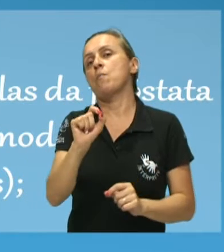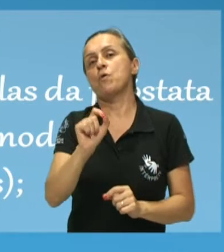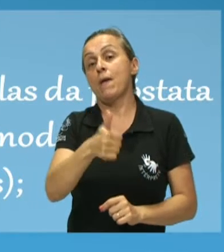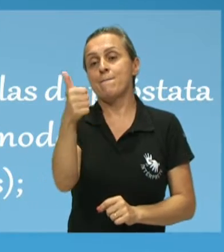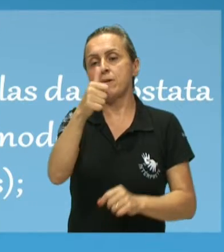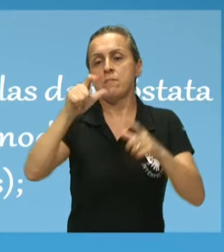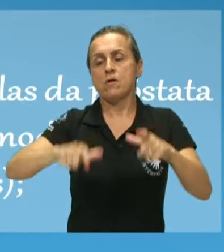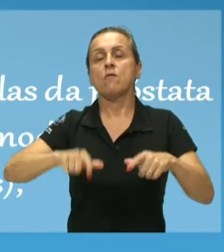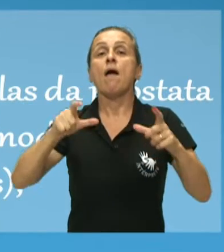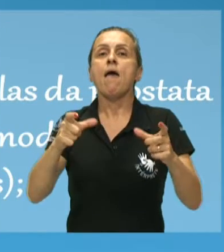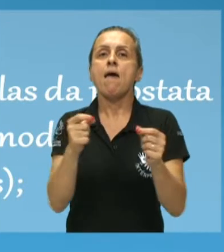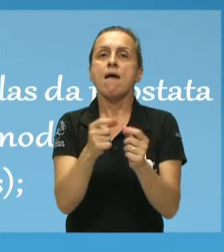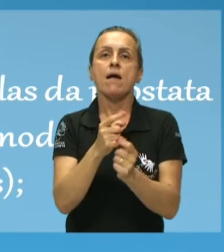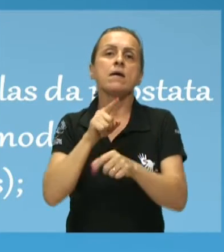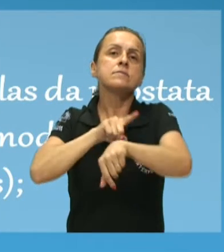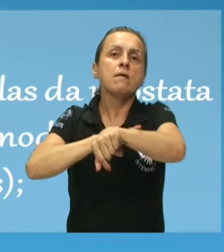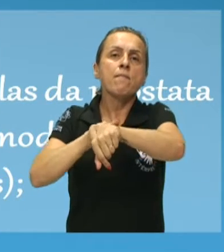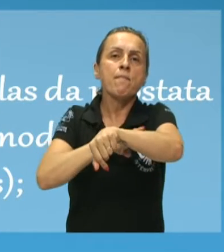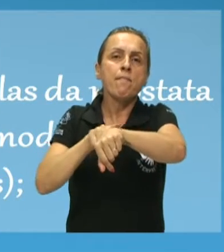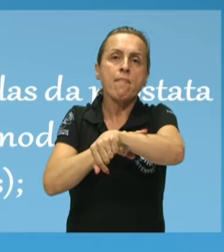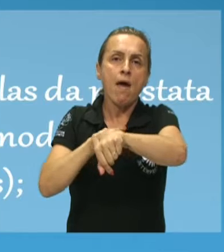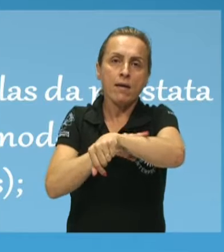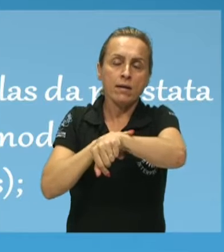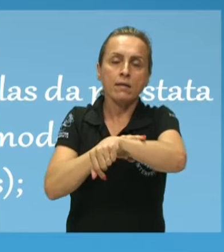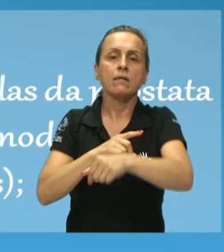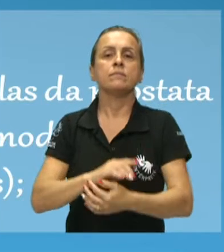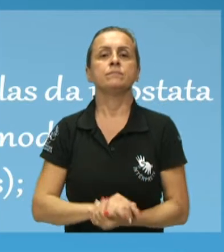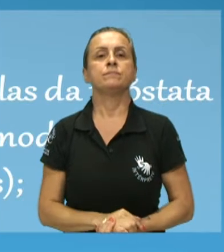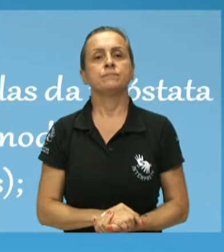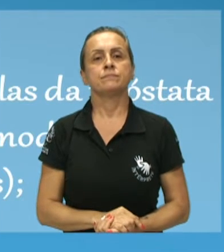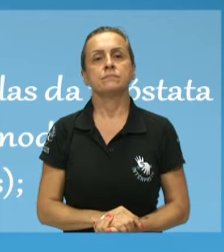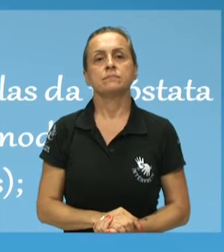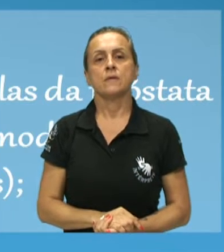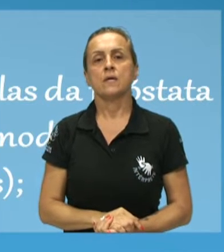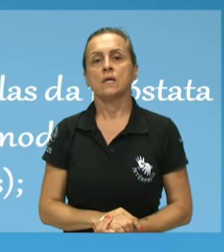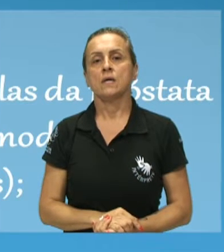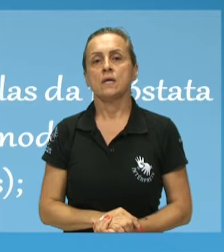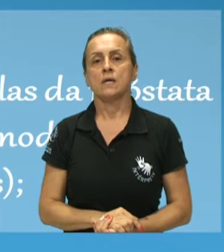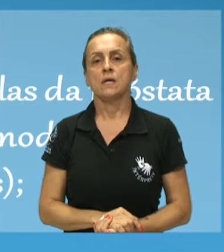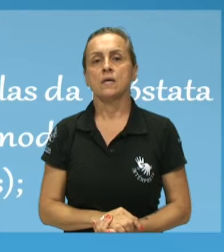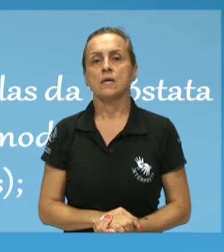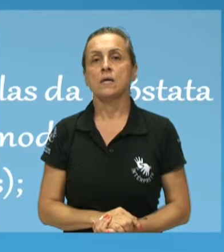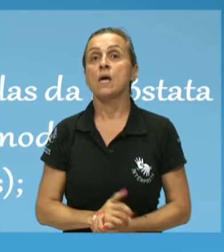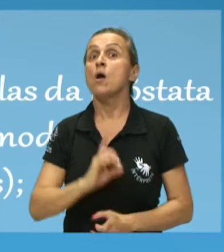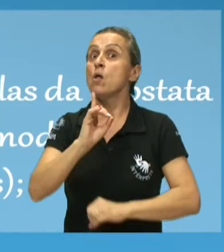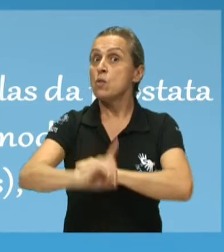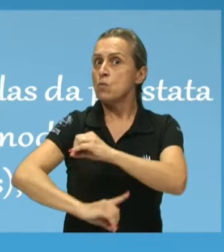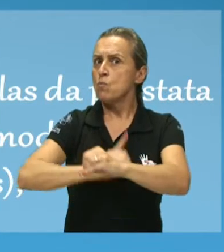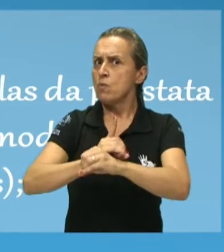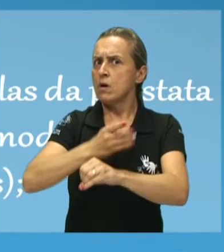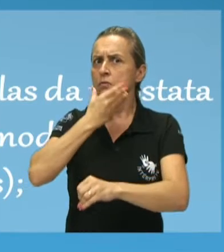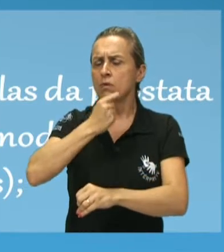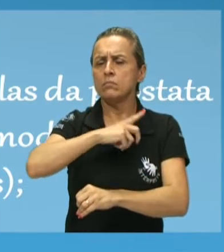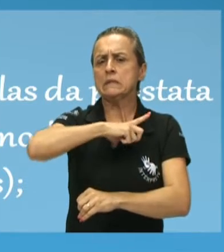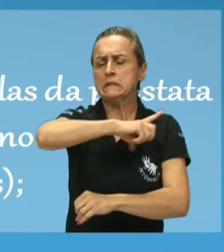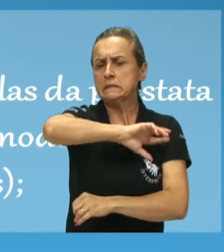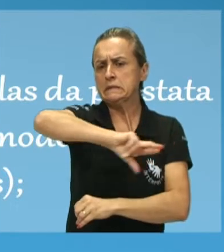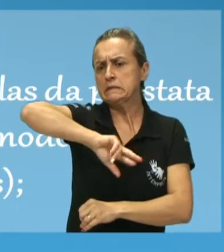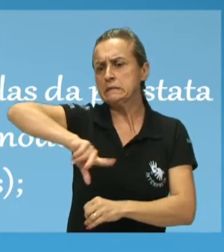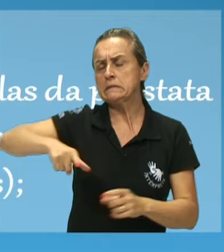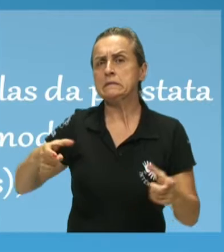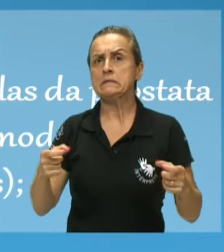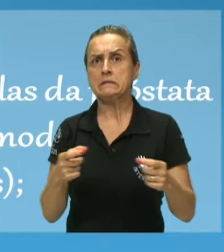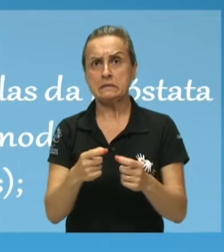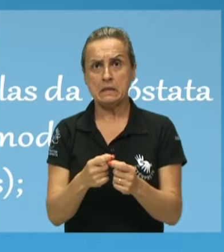cerca de 52 mil homens têm diagnóstico de câncer por ano, novamente. E aqui um aspecto só de topografia, que o câncer de próstata ele dá